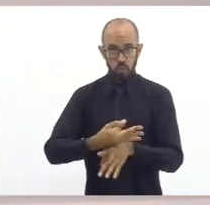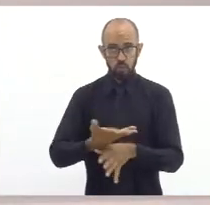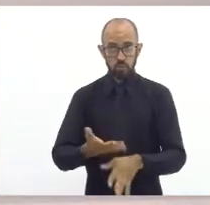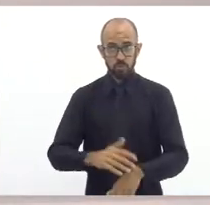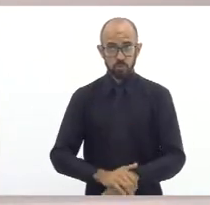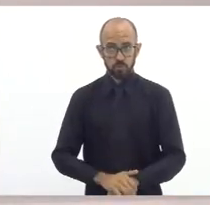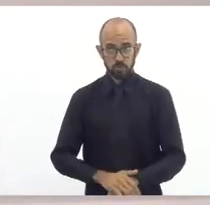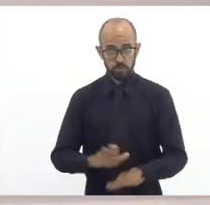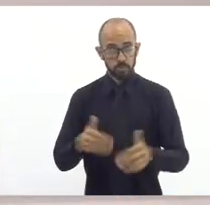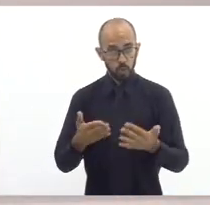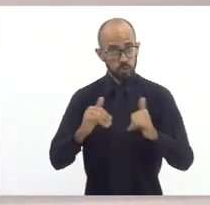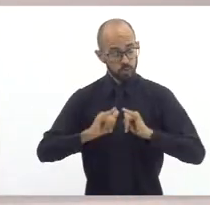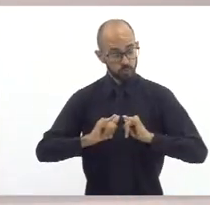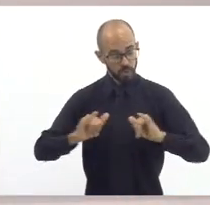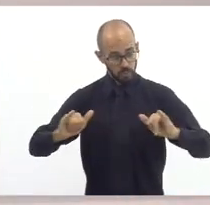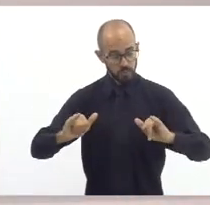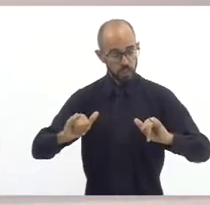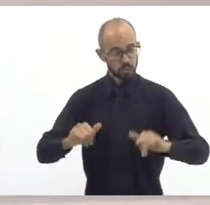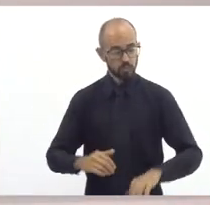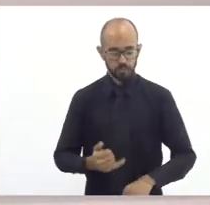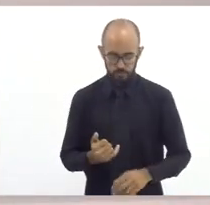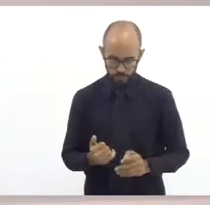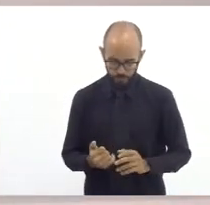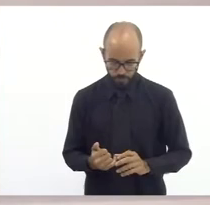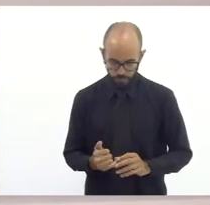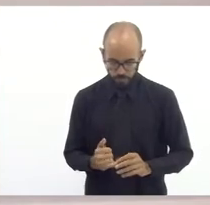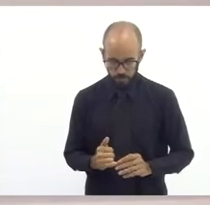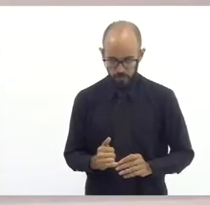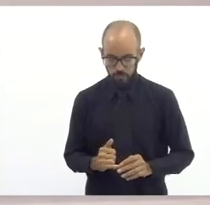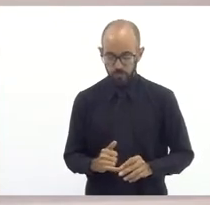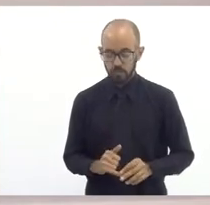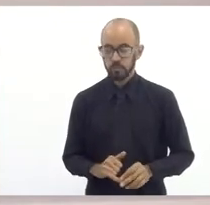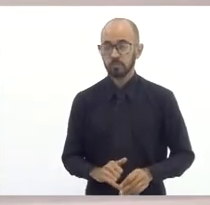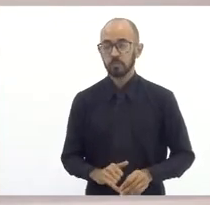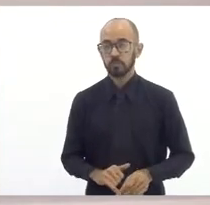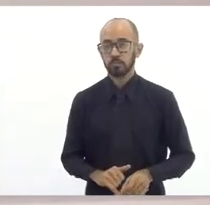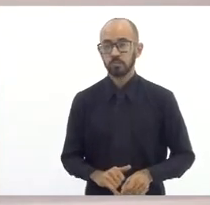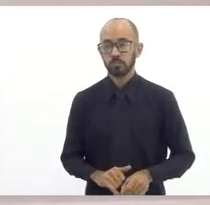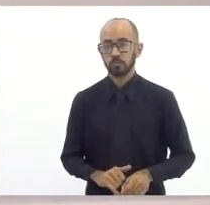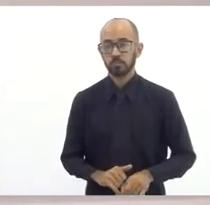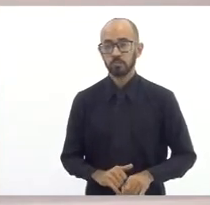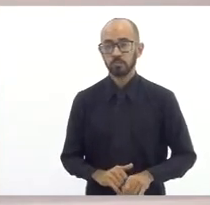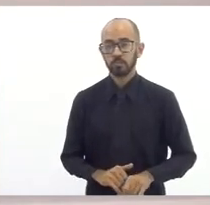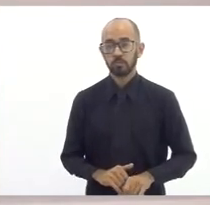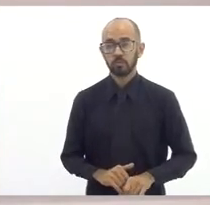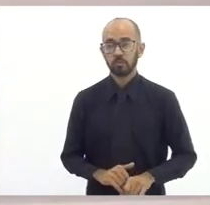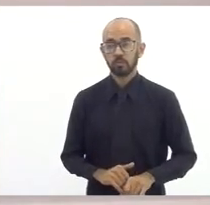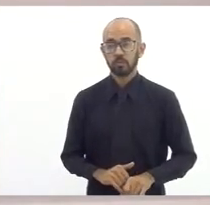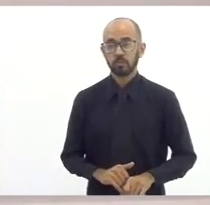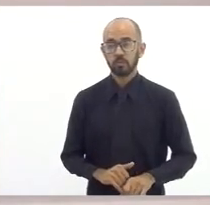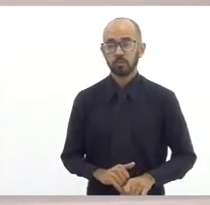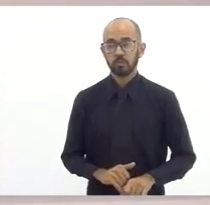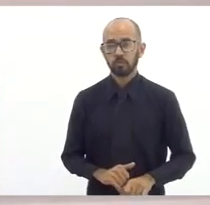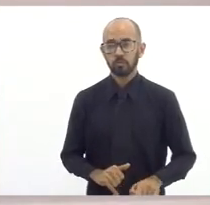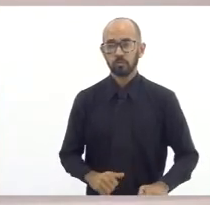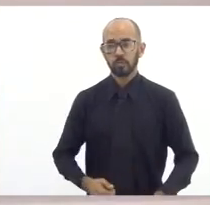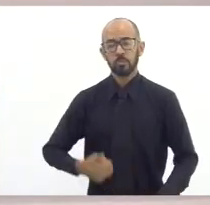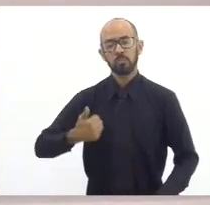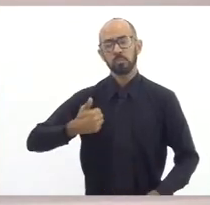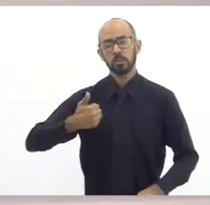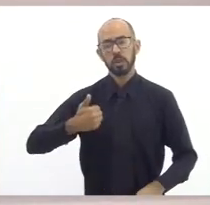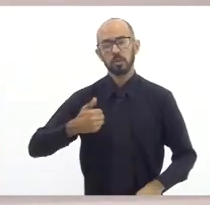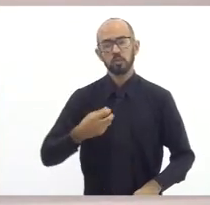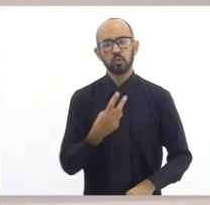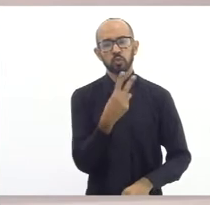fique aqui o registro. eu queria, primeiro, duas